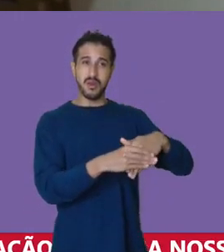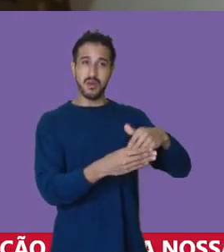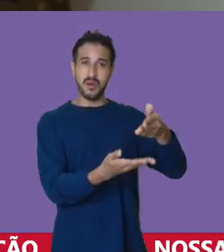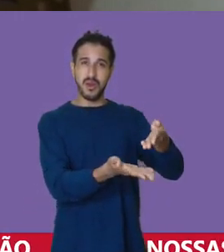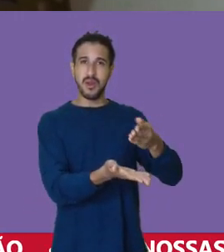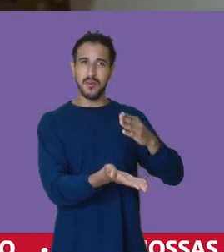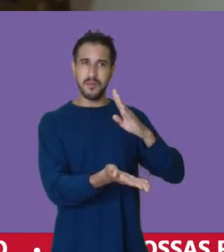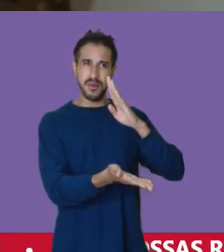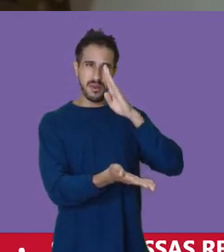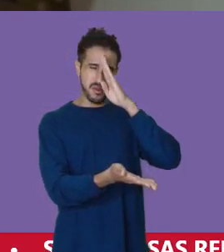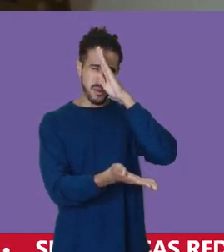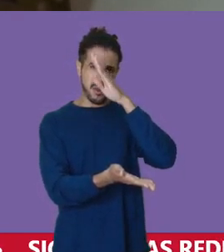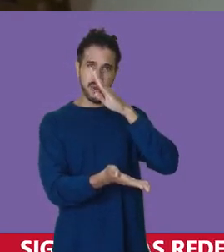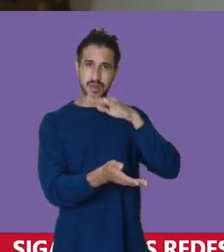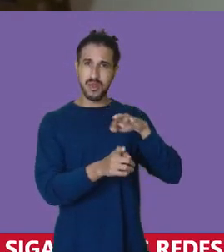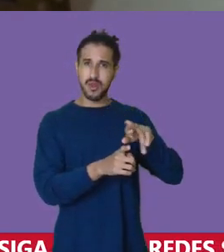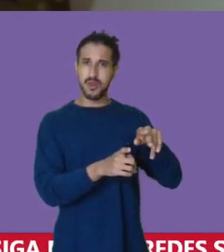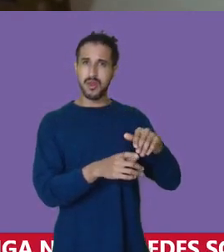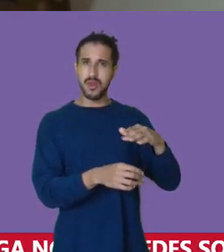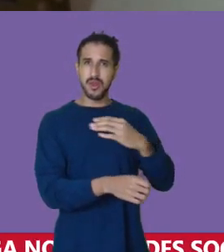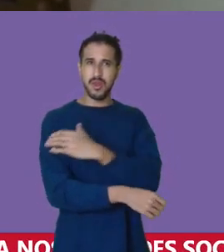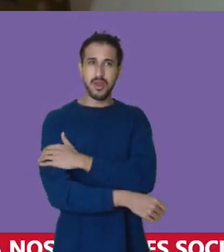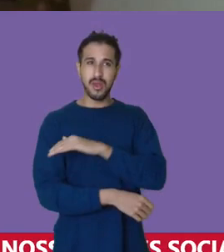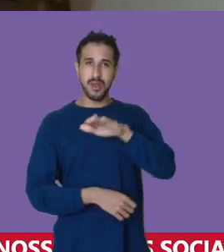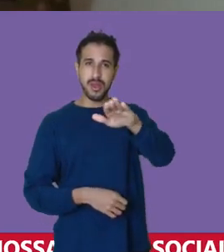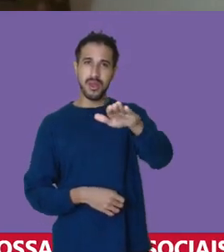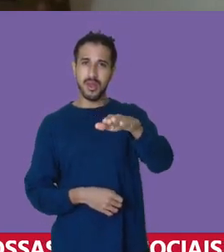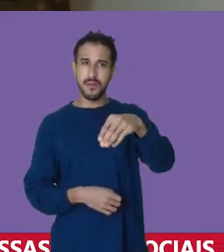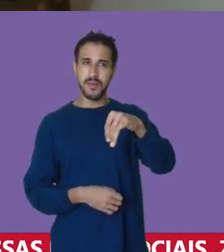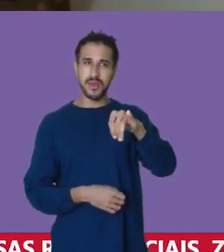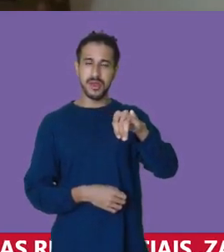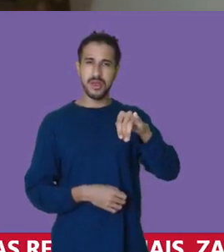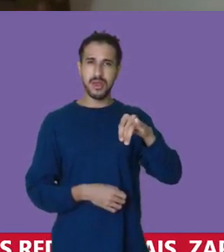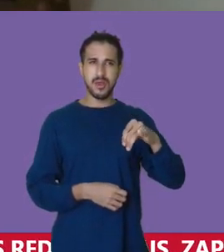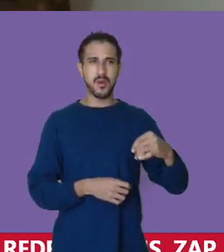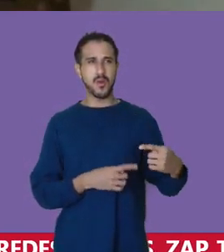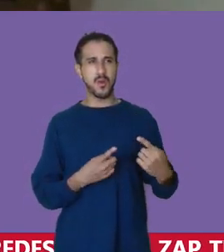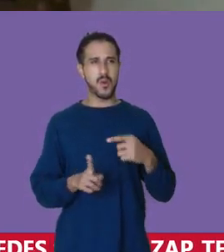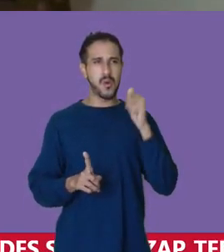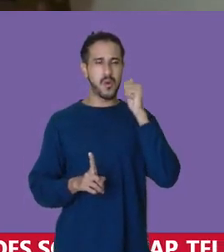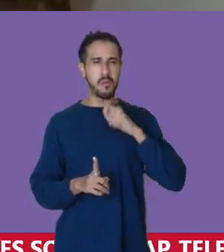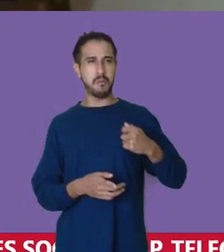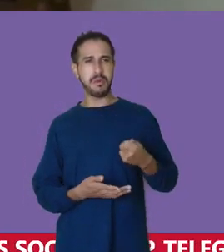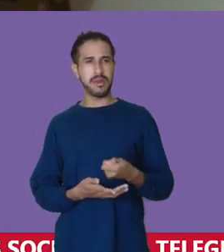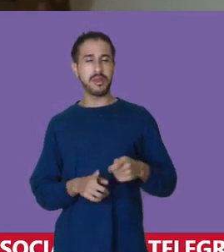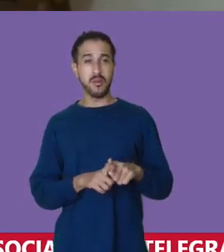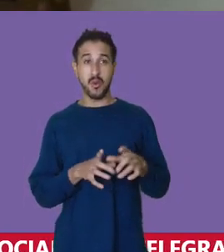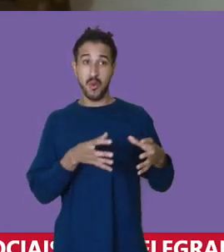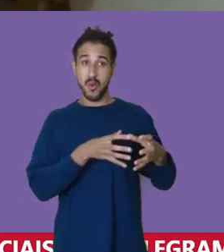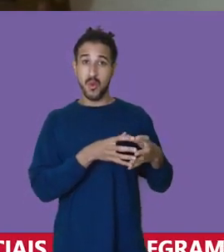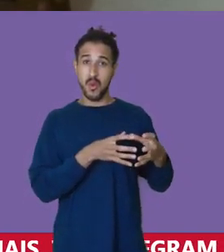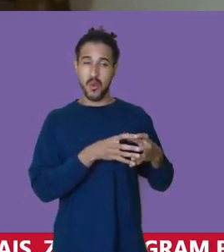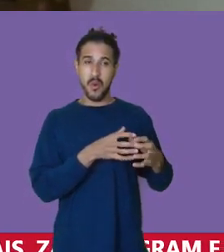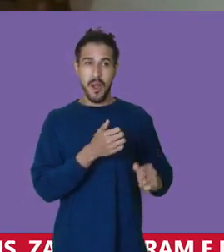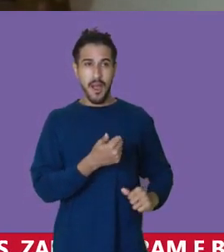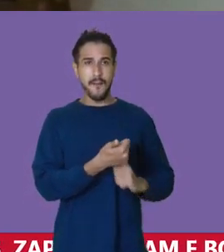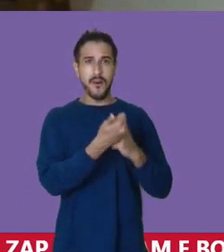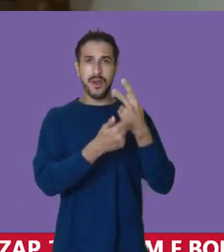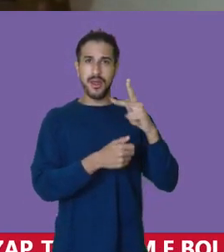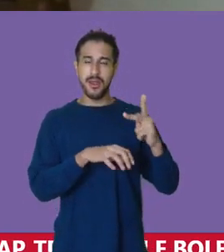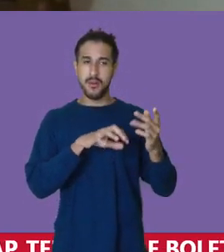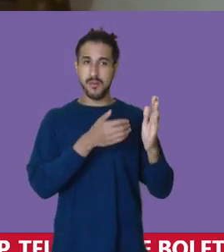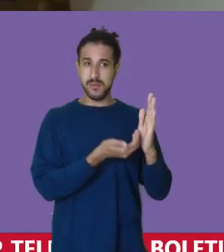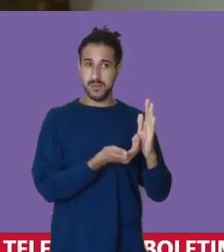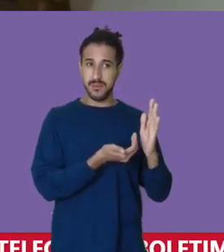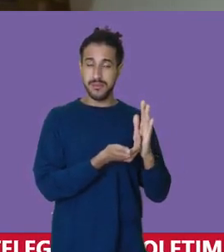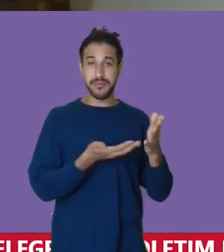Bolsonaro, não apenas a eleição de um fascista e misógino na presidência da República, mas de uma bancada de sustentação na Câmara dos